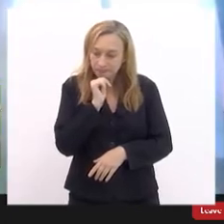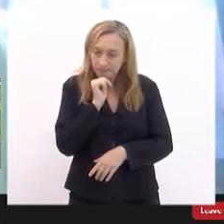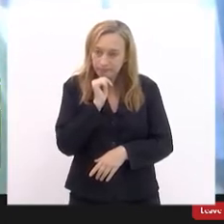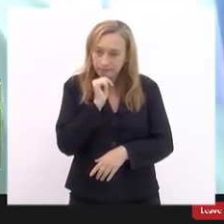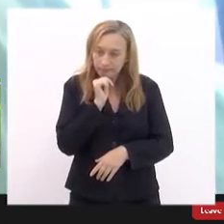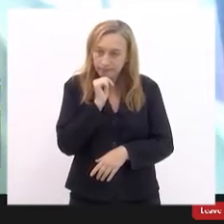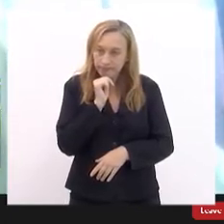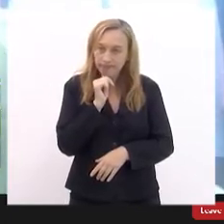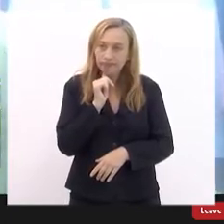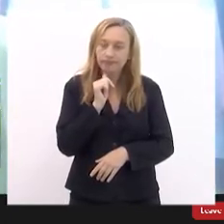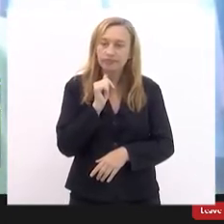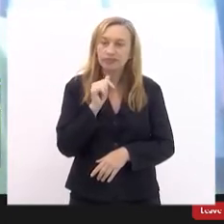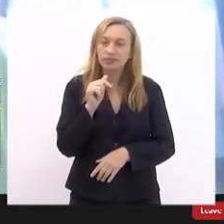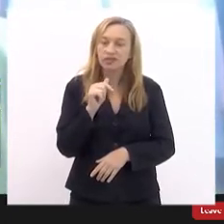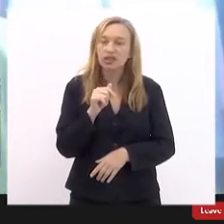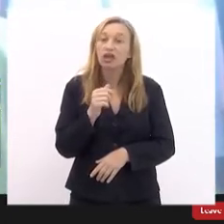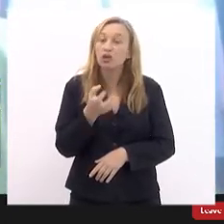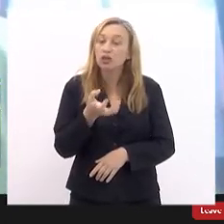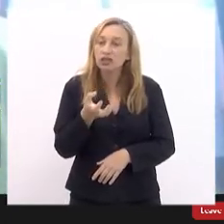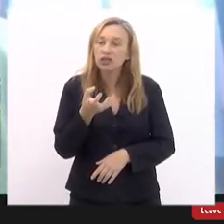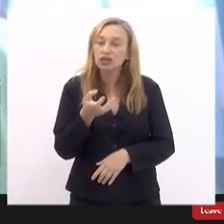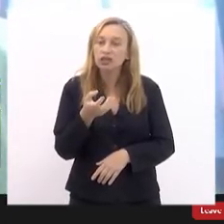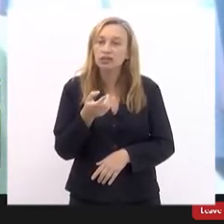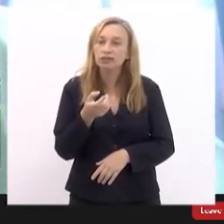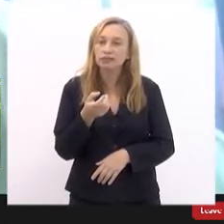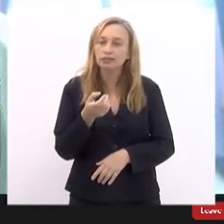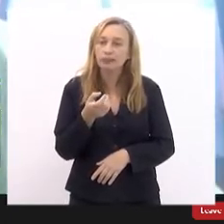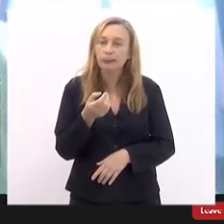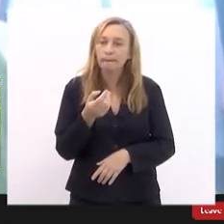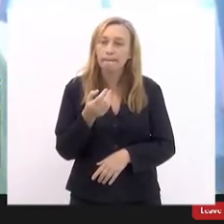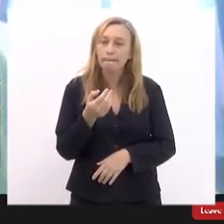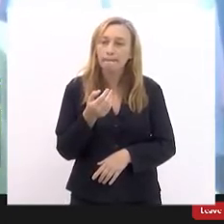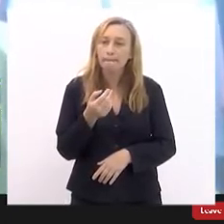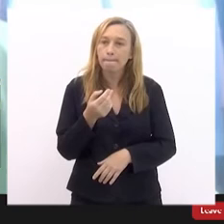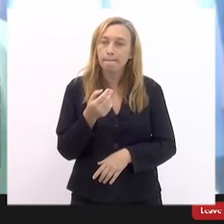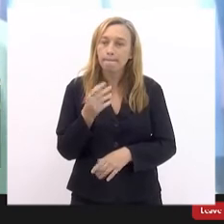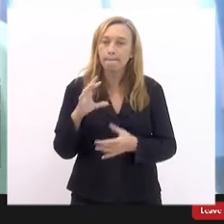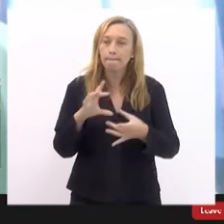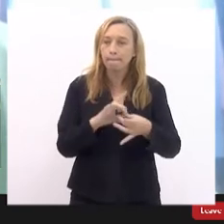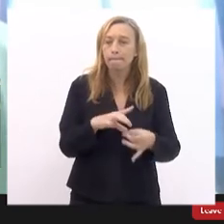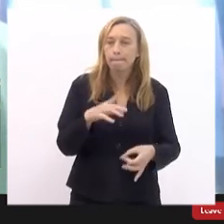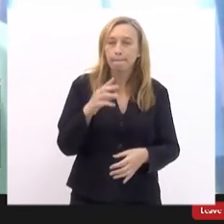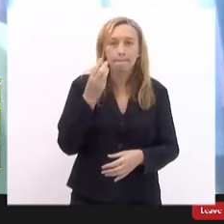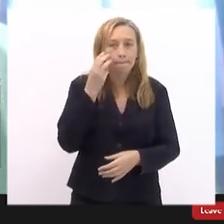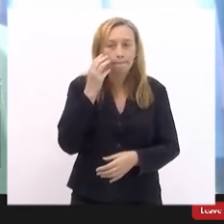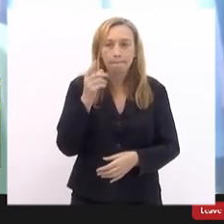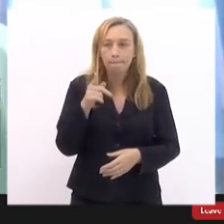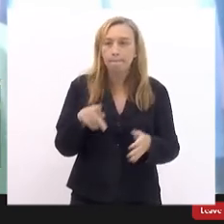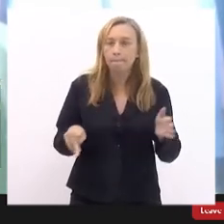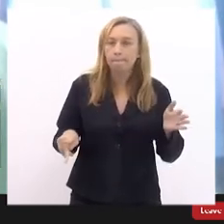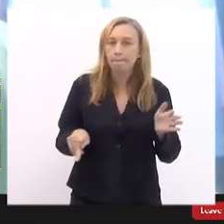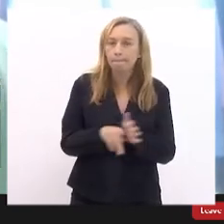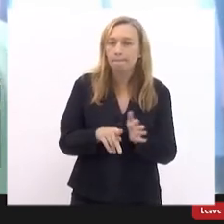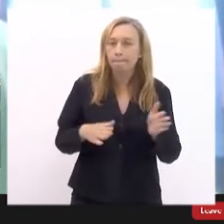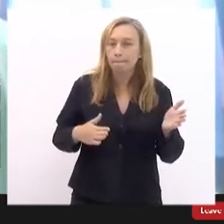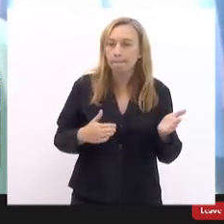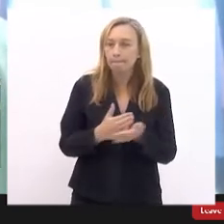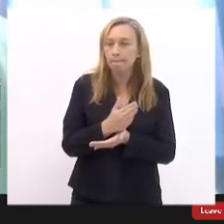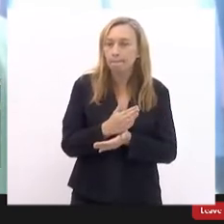Rubens Albuquerque, eu queria apenas, complementando o Valdec, dizer que essa lei que a gente aprovou ontem